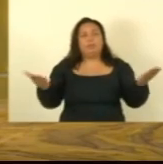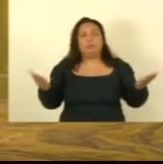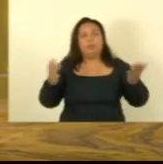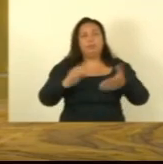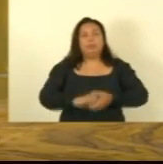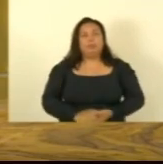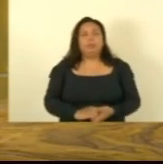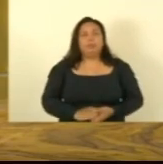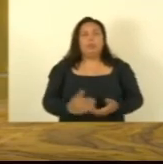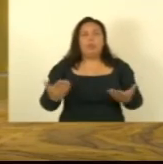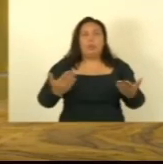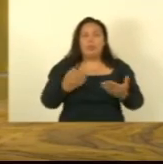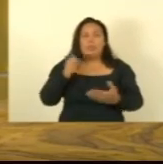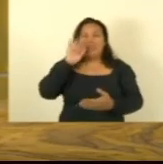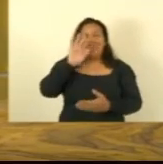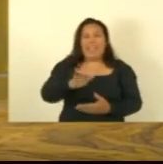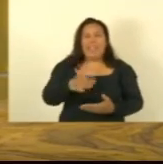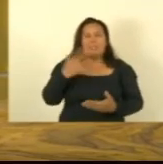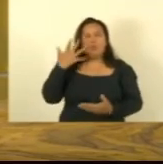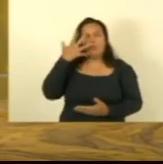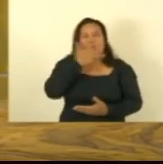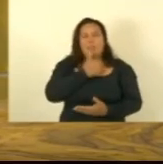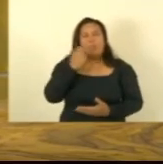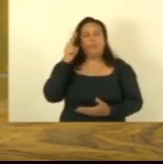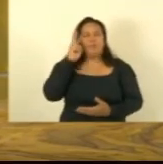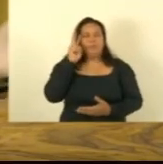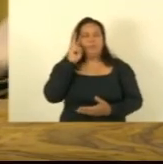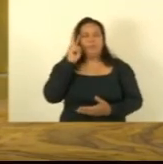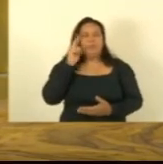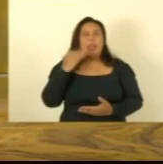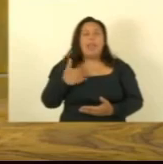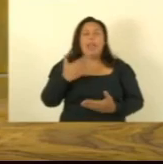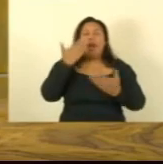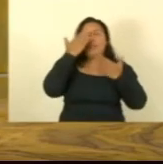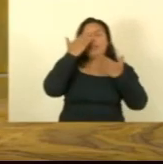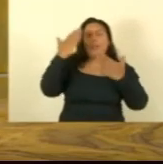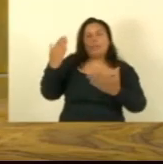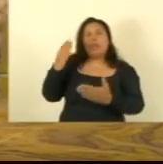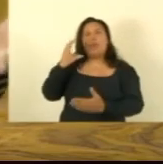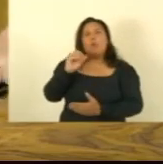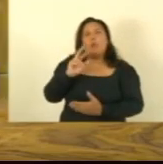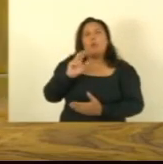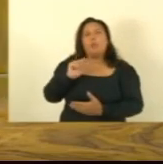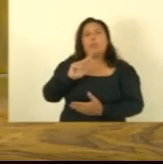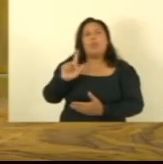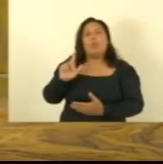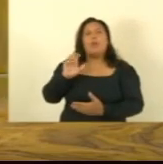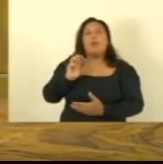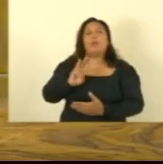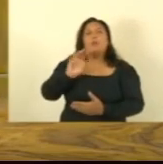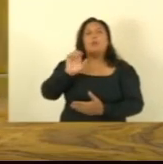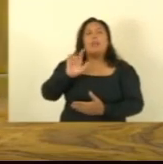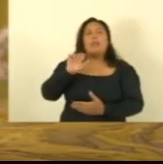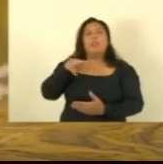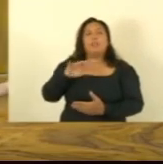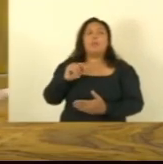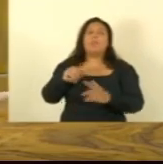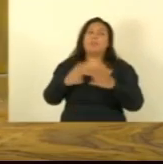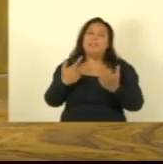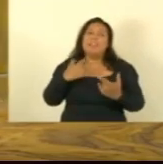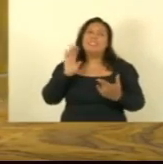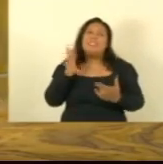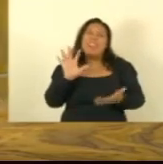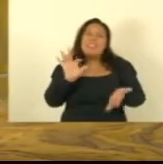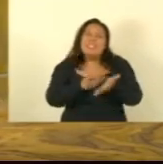vocês, nessa tarde bonita de segunda-feira. Agradecer o Coronel Wellington pela generosidade, mas como eu estava